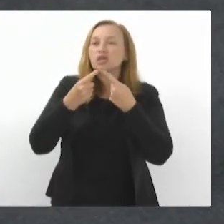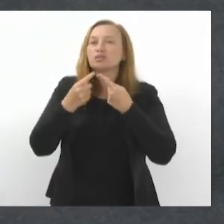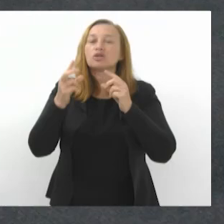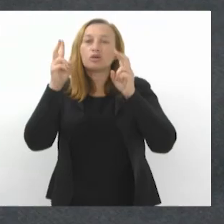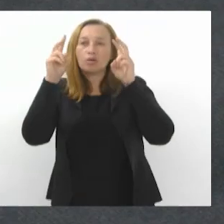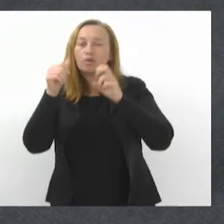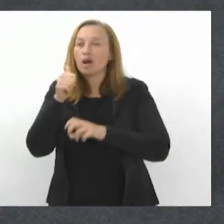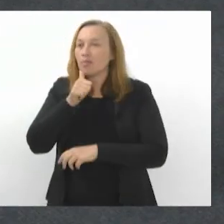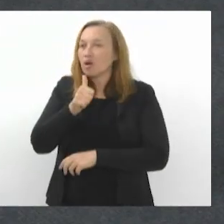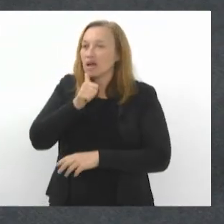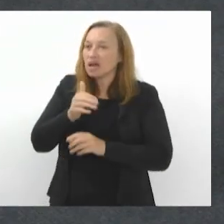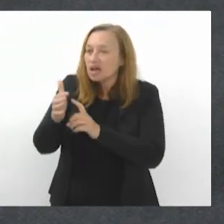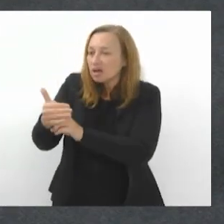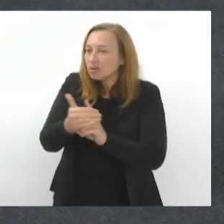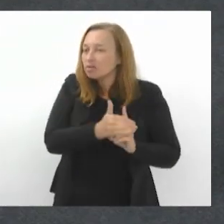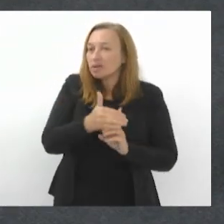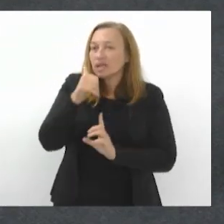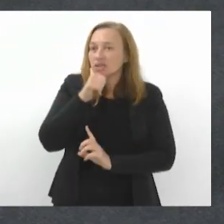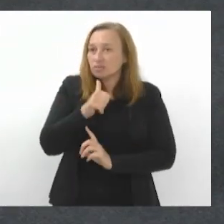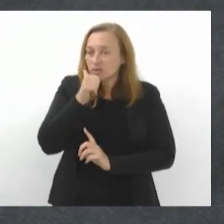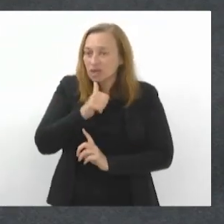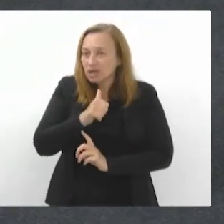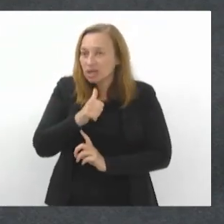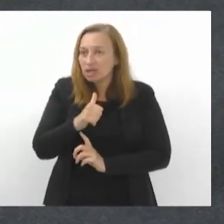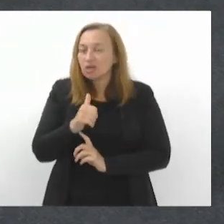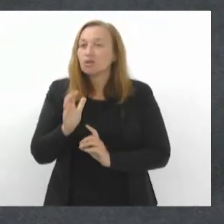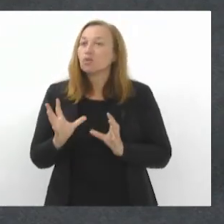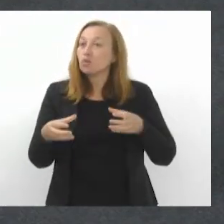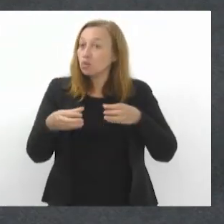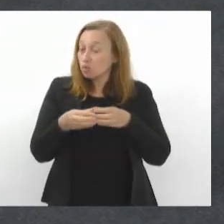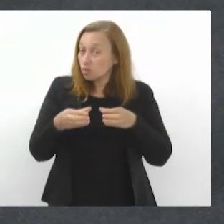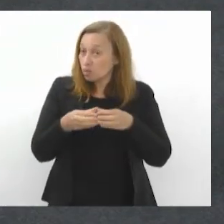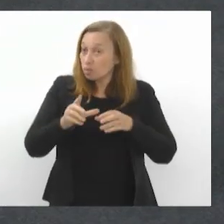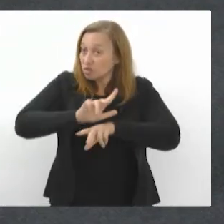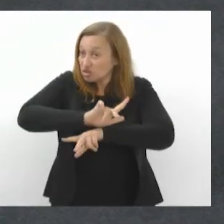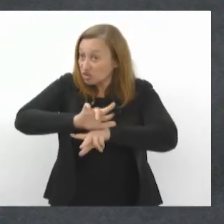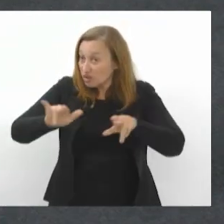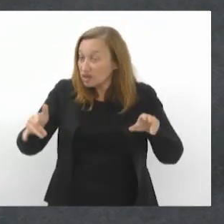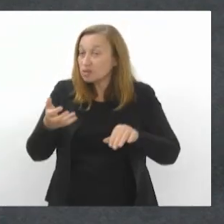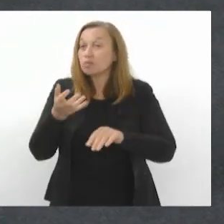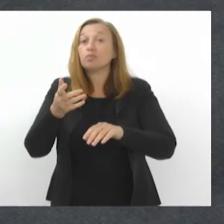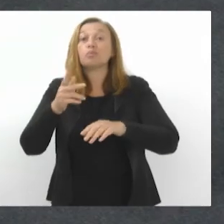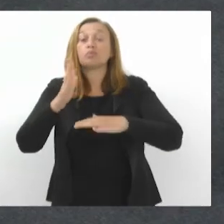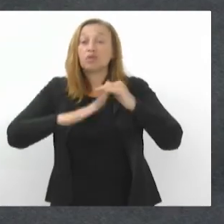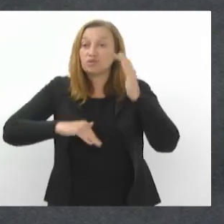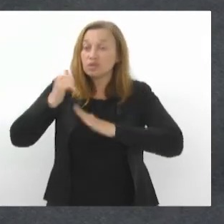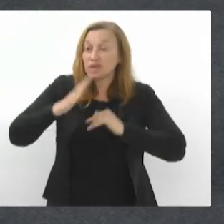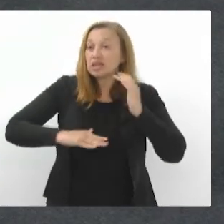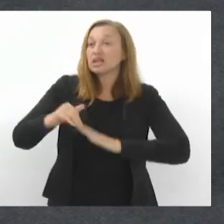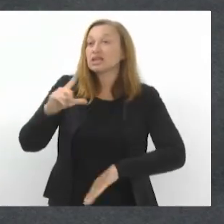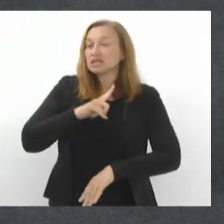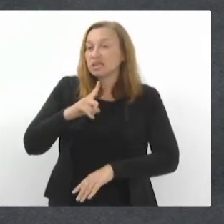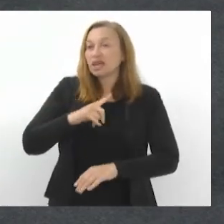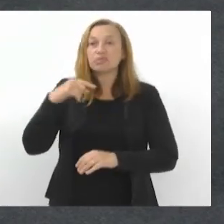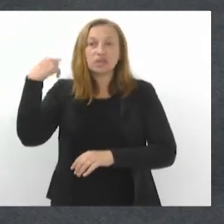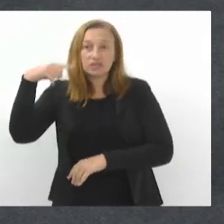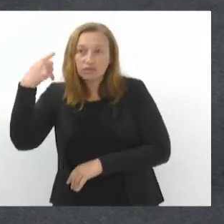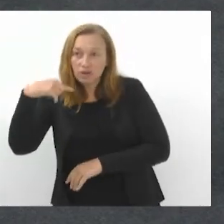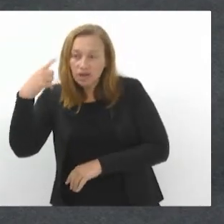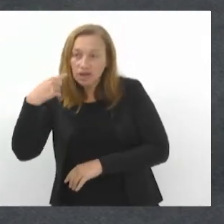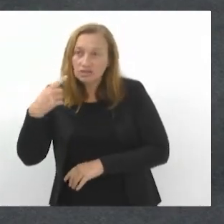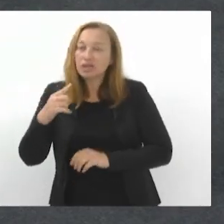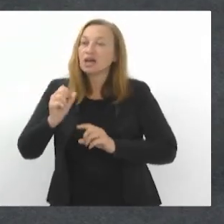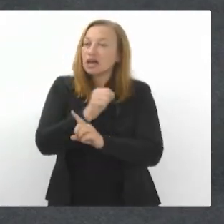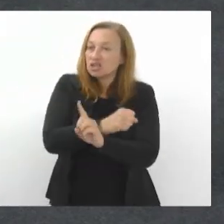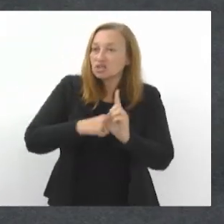o acolhimento às nossas mulheres com uma equipe multiprofissional, que temos ali advogada,